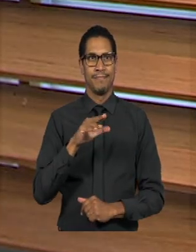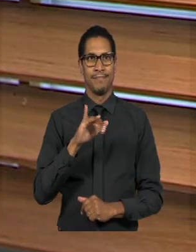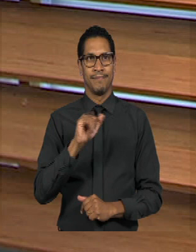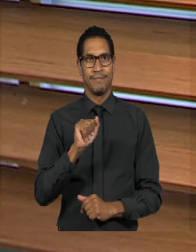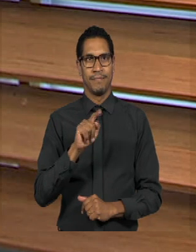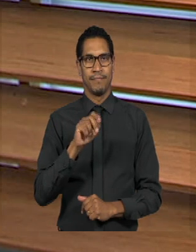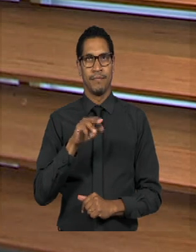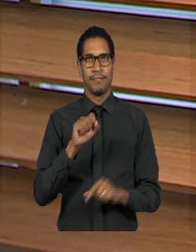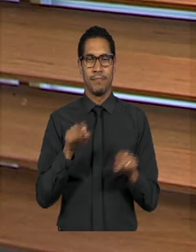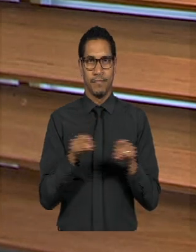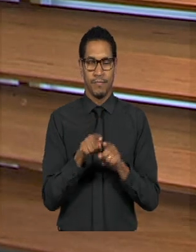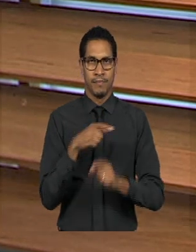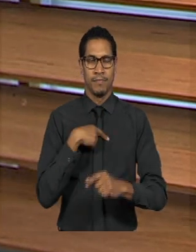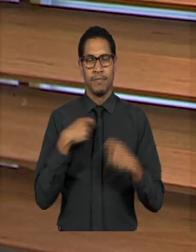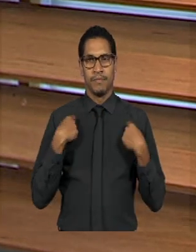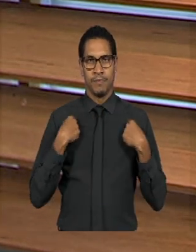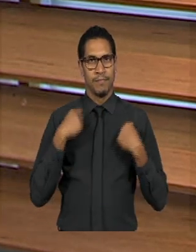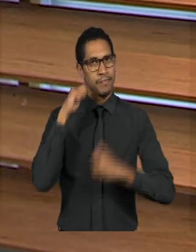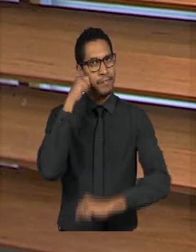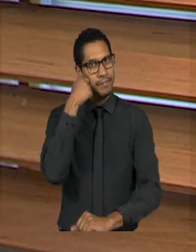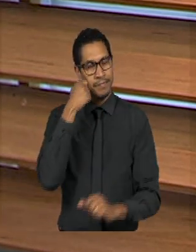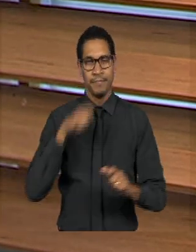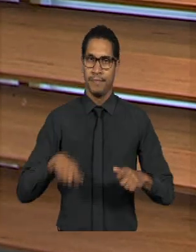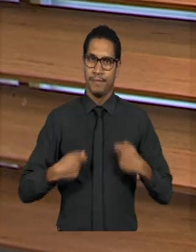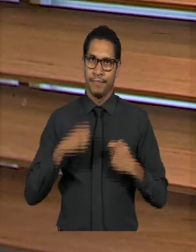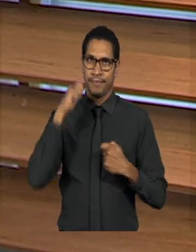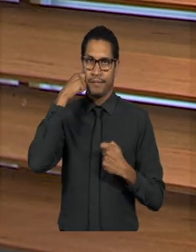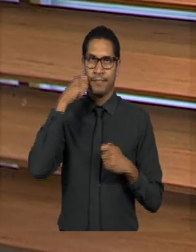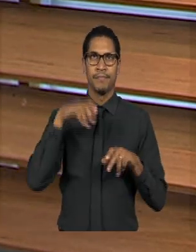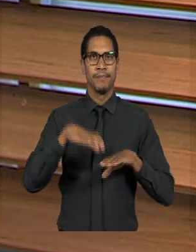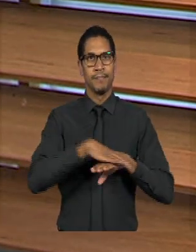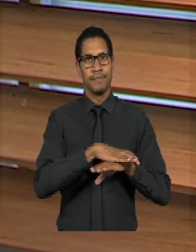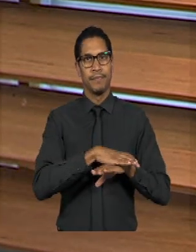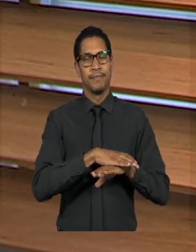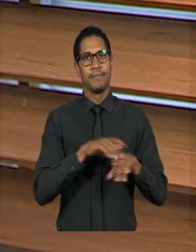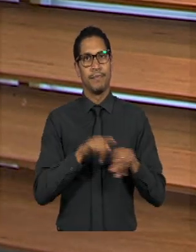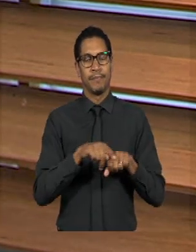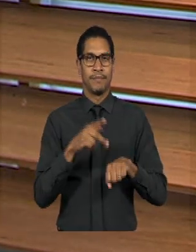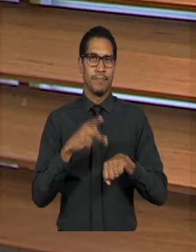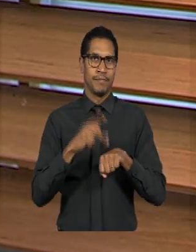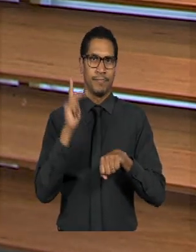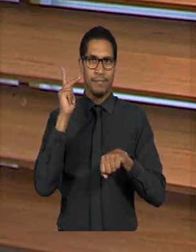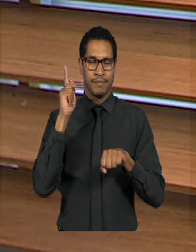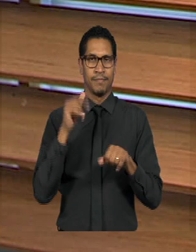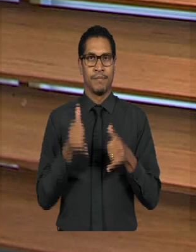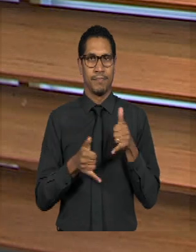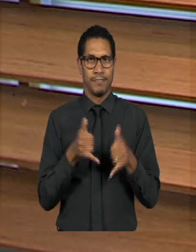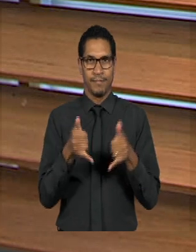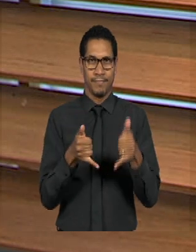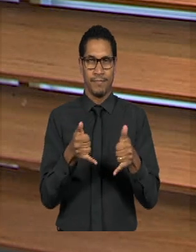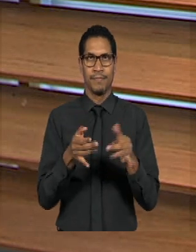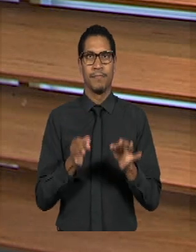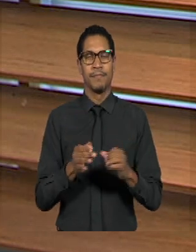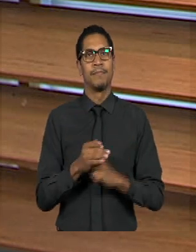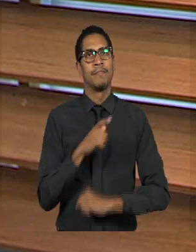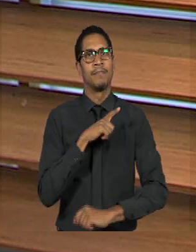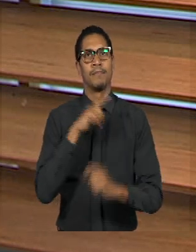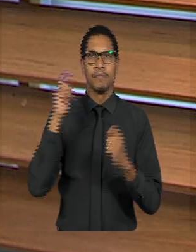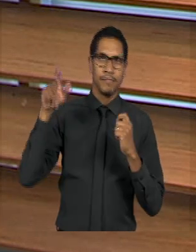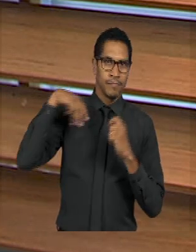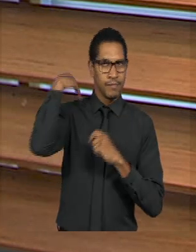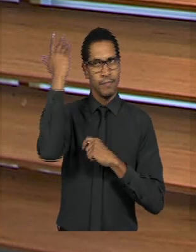de camisa preta, calça preta, sapato prateado de salto alto, um